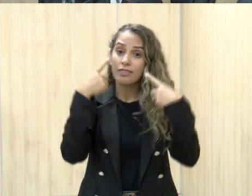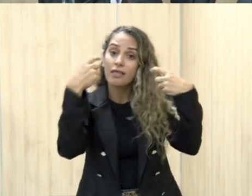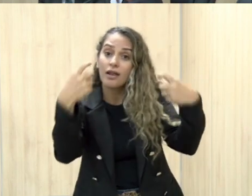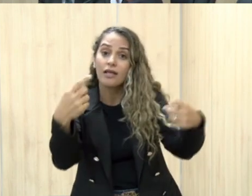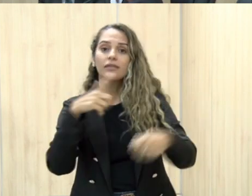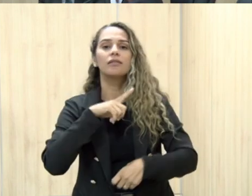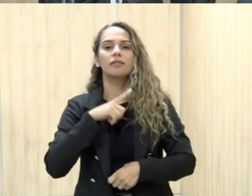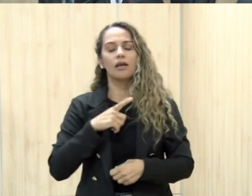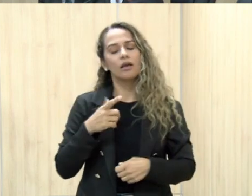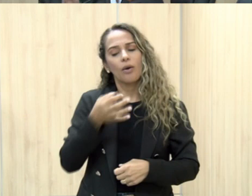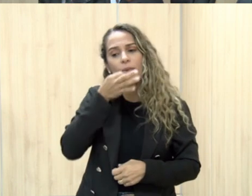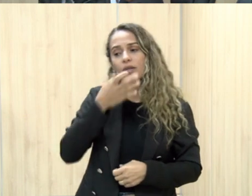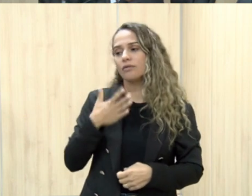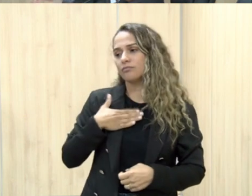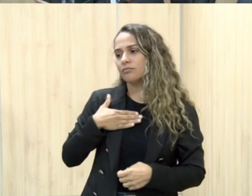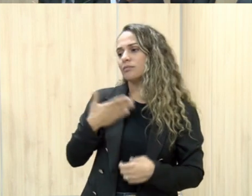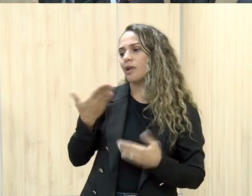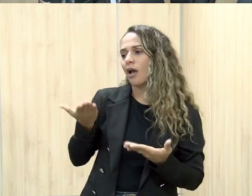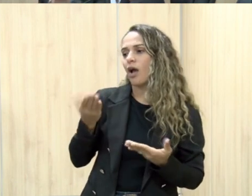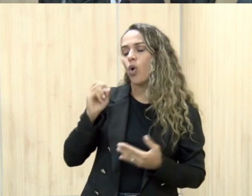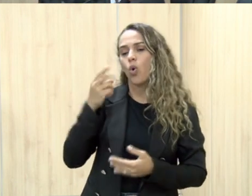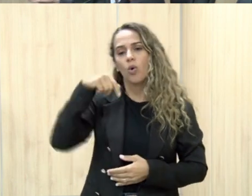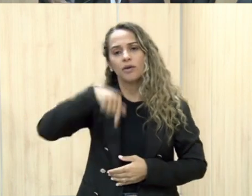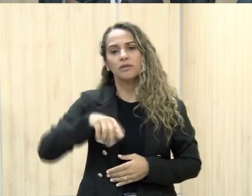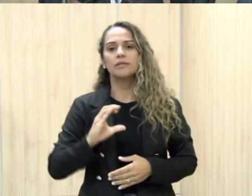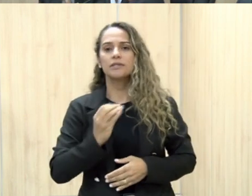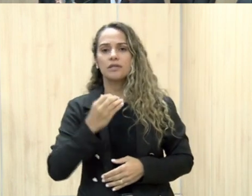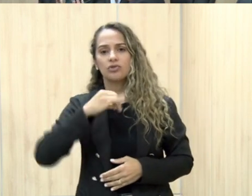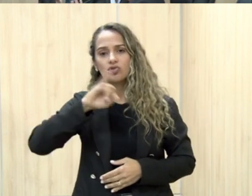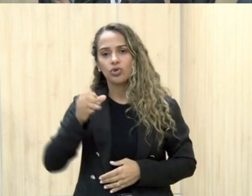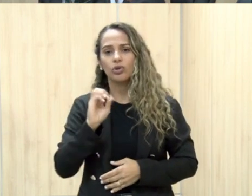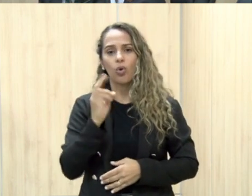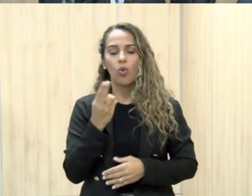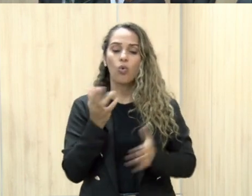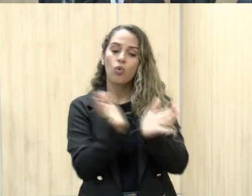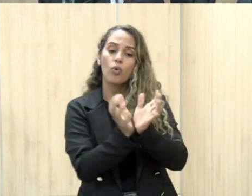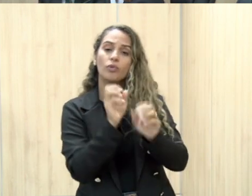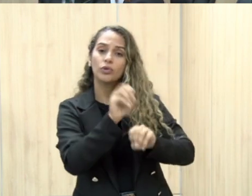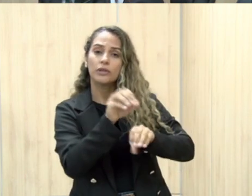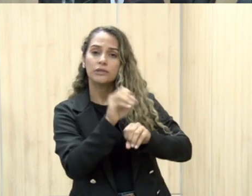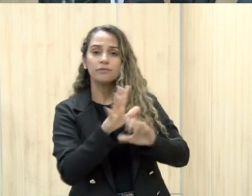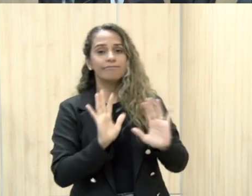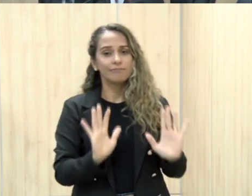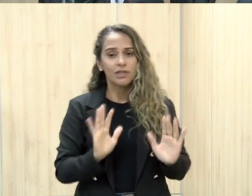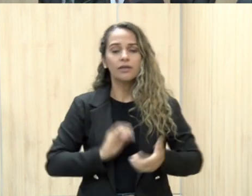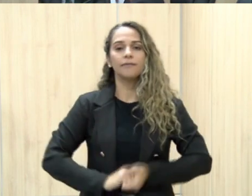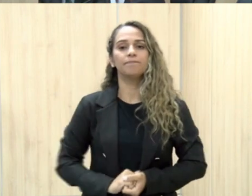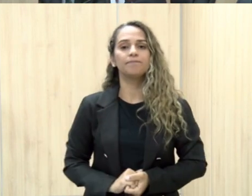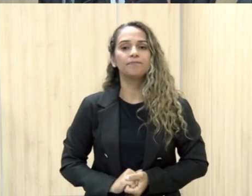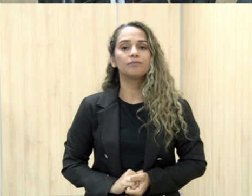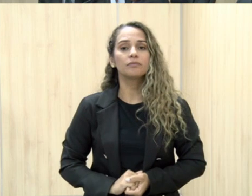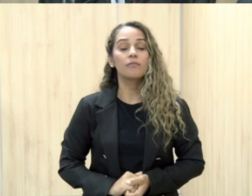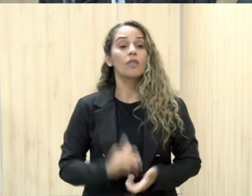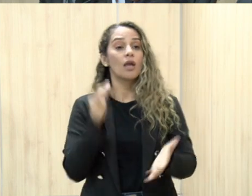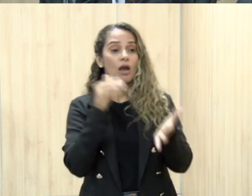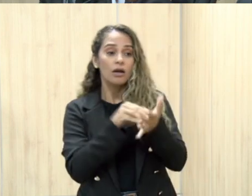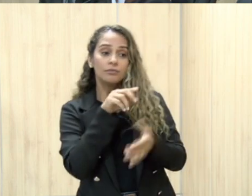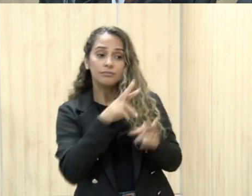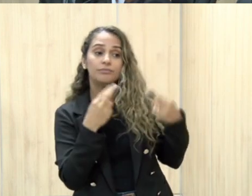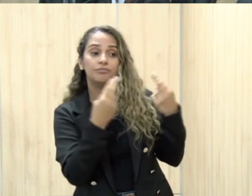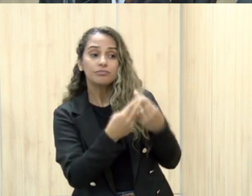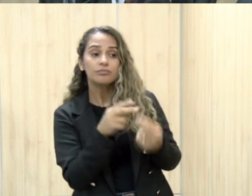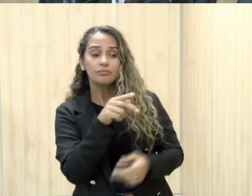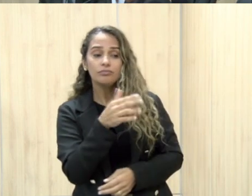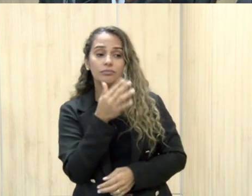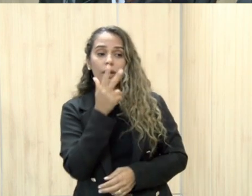interesse Presidente eu queria sugerir isso de repente ou aqui nessa CJ nós começamos na educação enfim quero registrar essa na última reunião vossa excelência